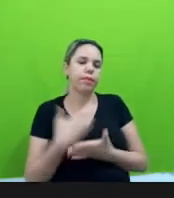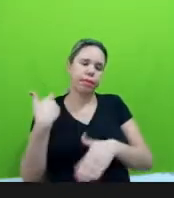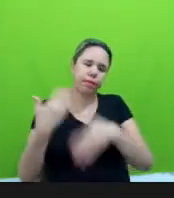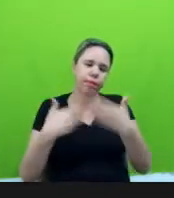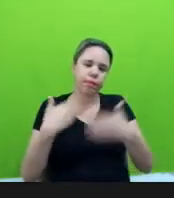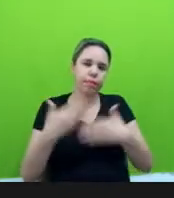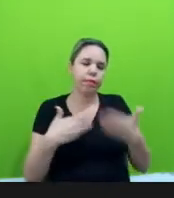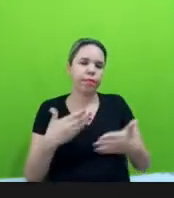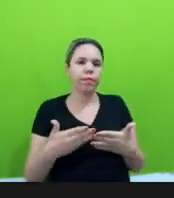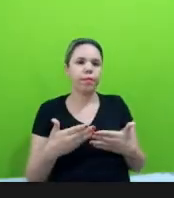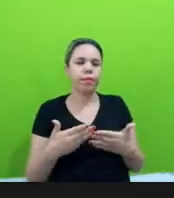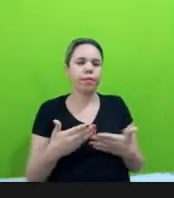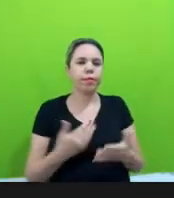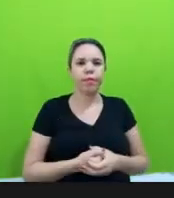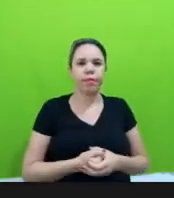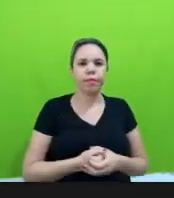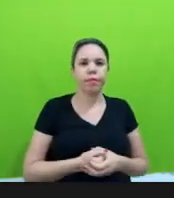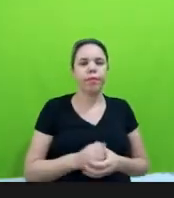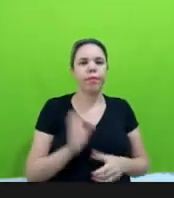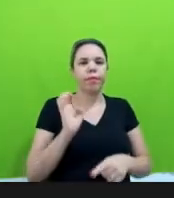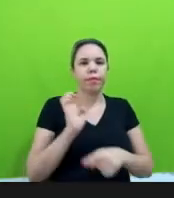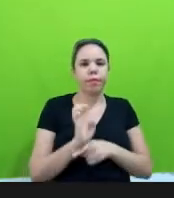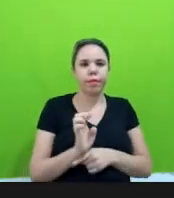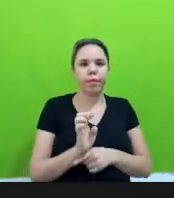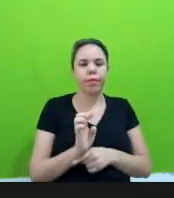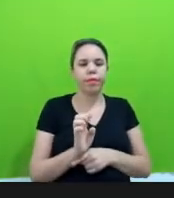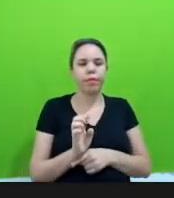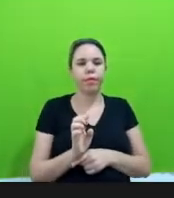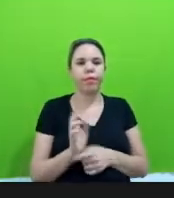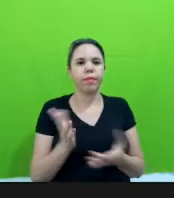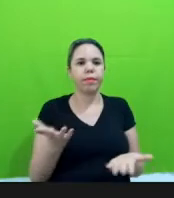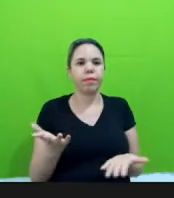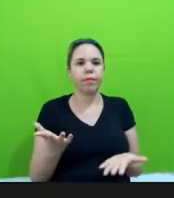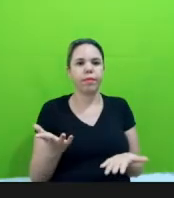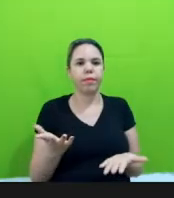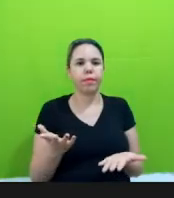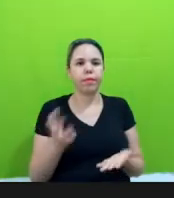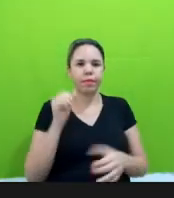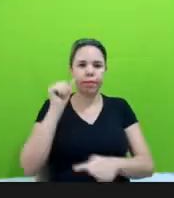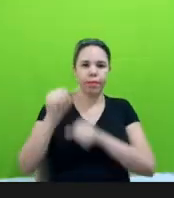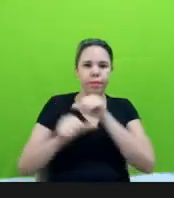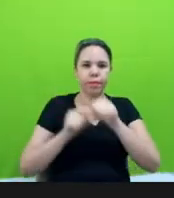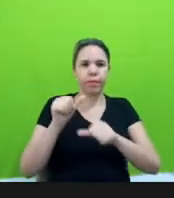E aí, tratando do âmbito estadual, assim, só para finalizar, ela também trouxe uma mudança